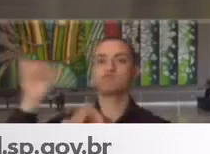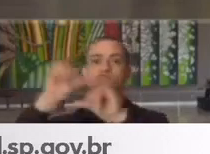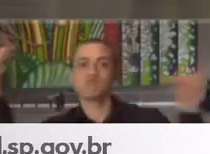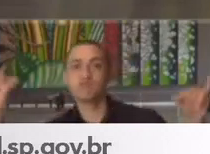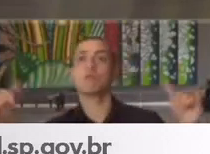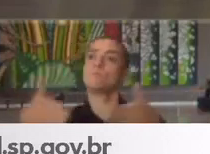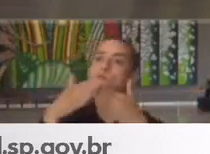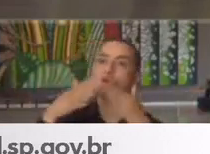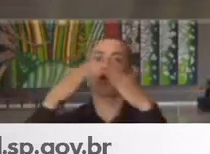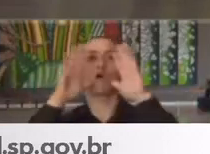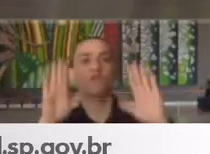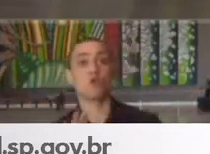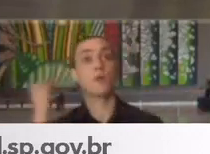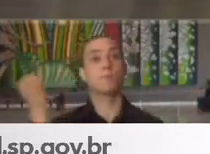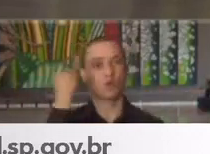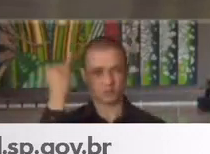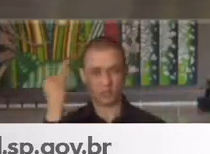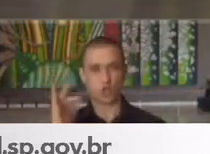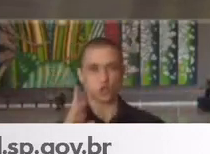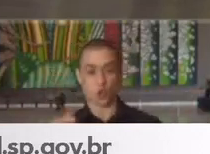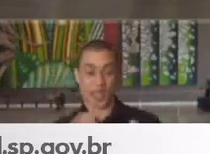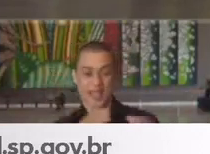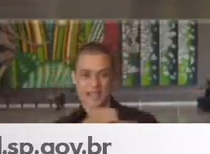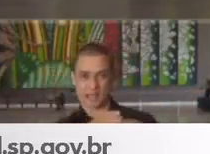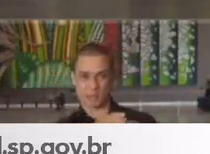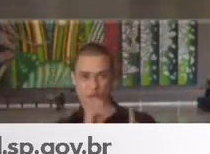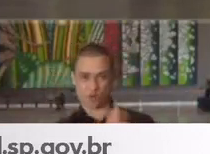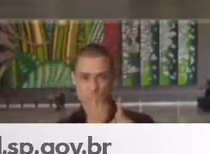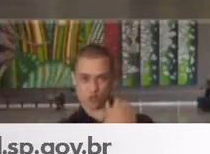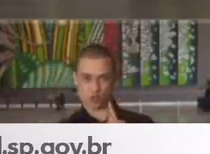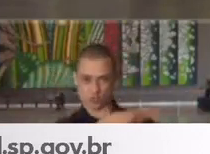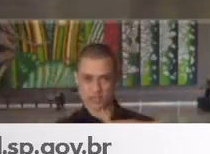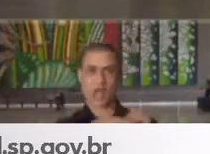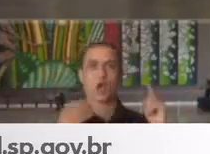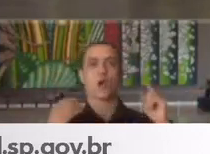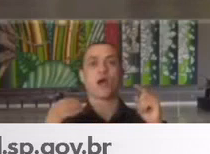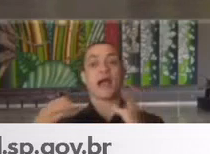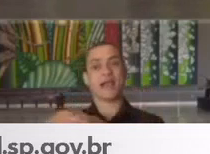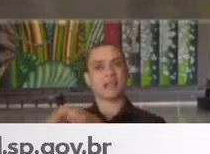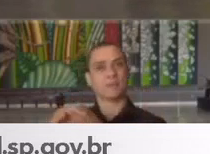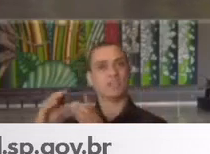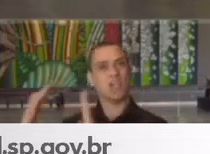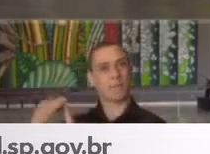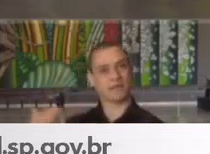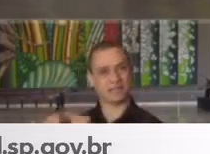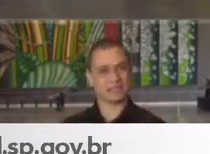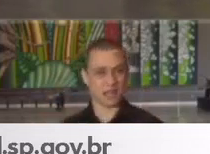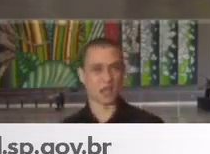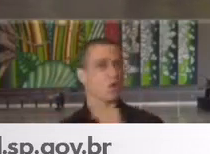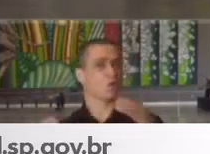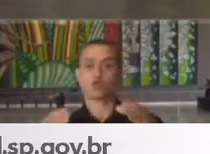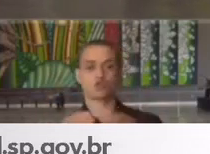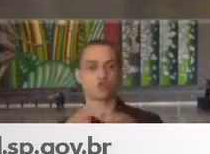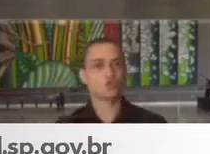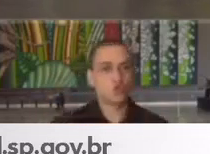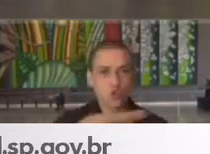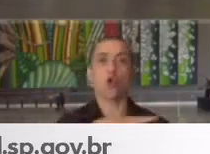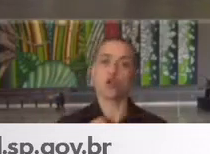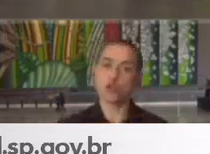importância. Estamos com a equipe do social, da habitação, as equipes de PSF, todas